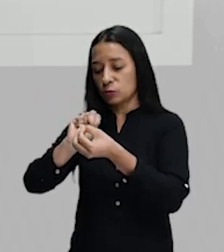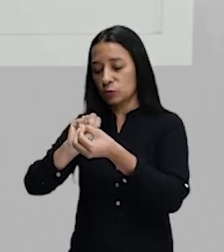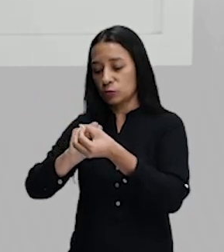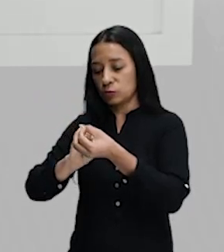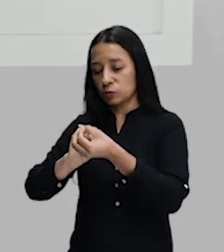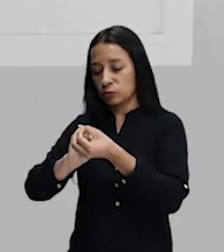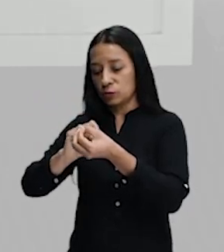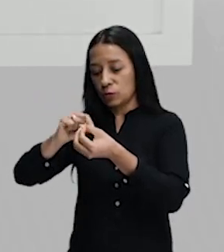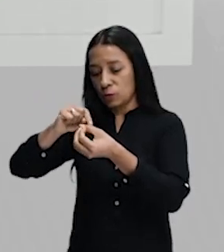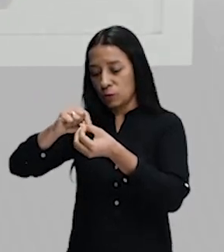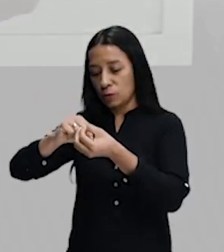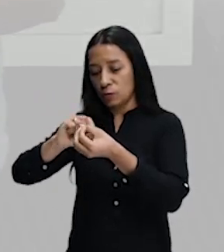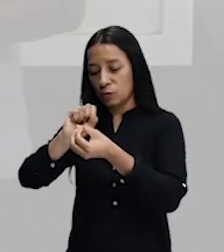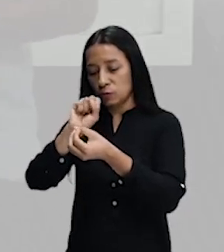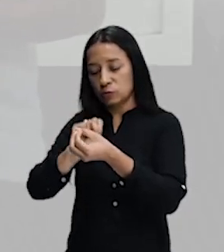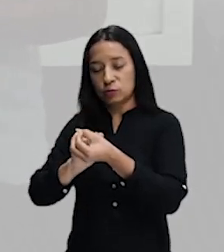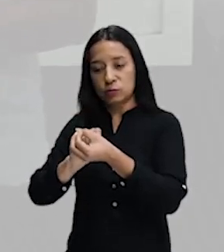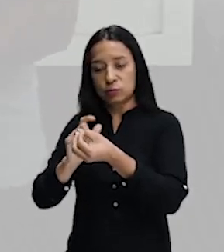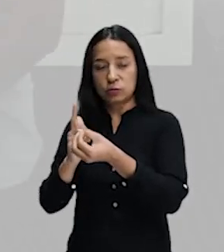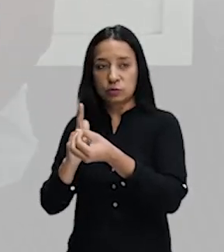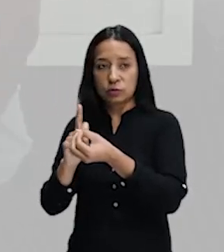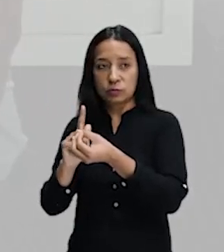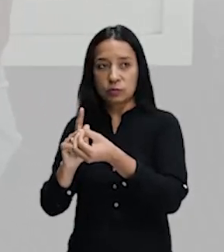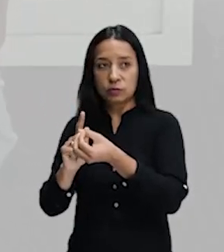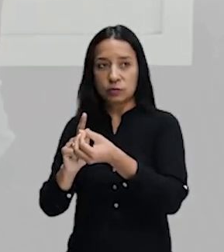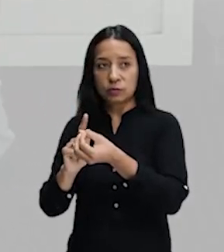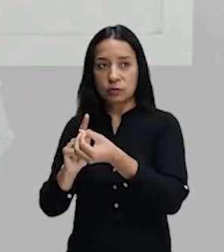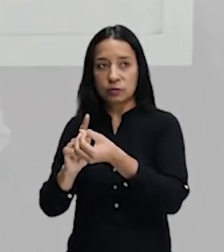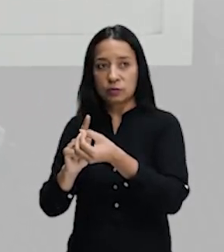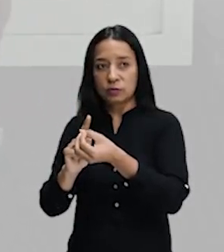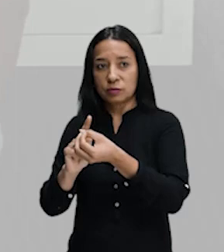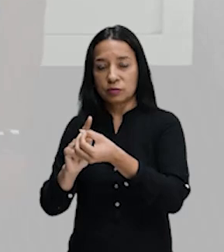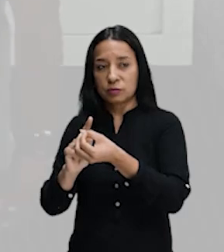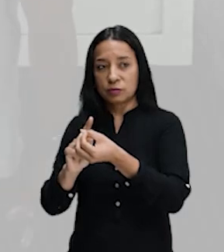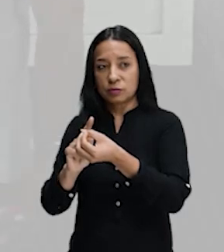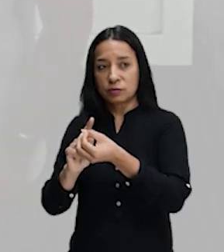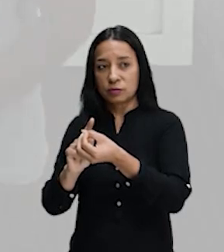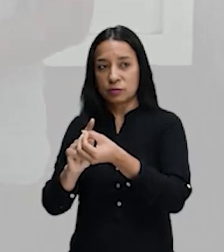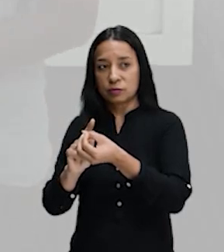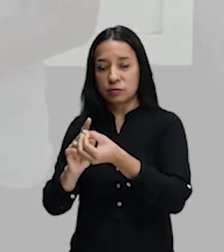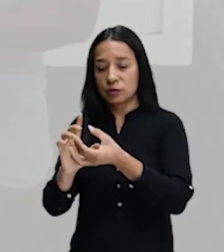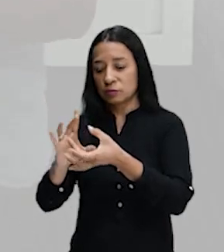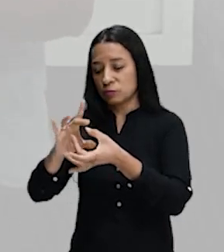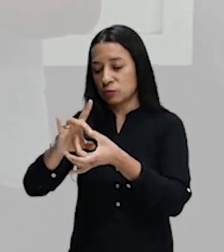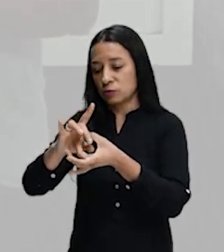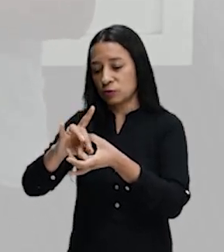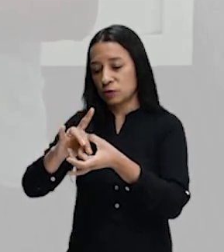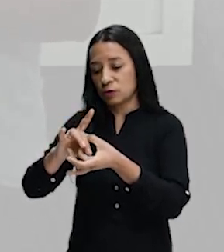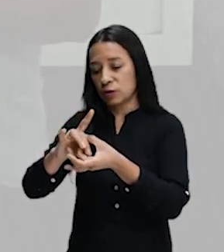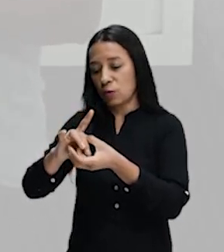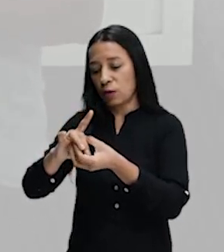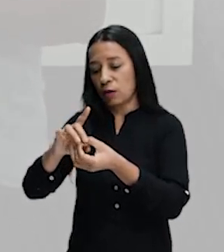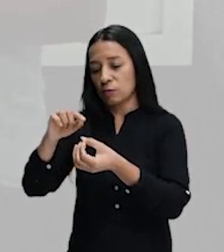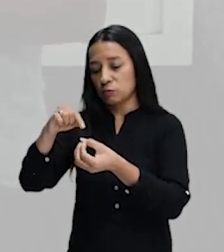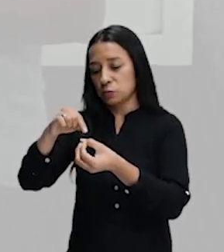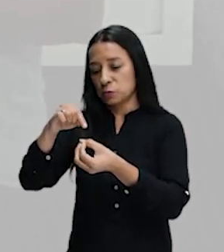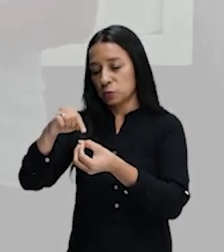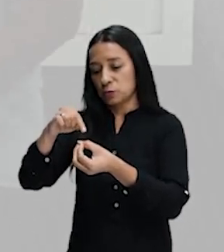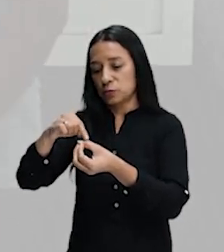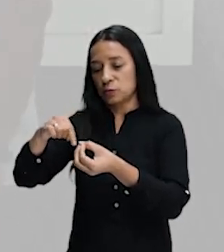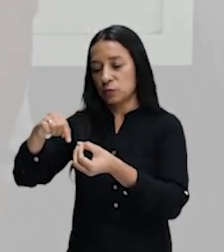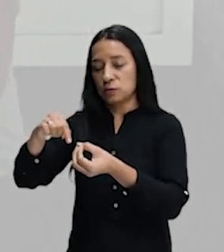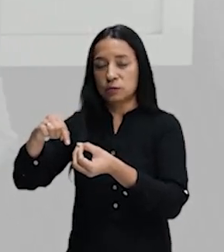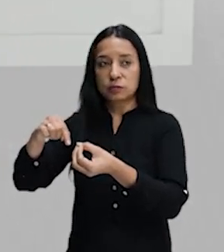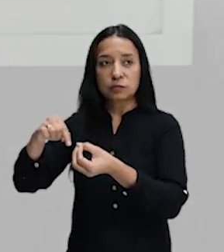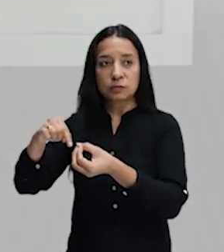apontar para o sul geográfico, certo? Então ele vai se adequar basicamente, né, mais ou menos desta forma,